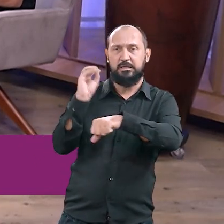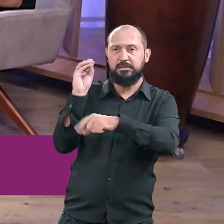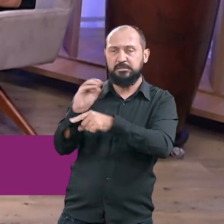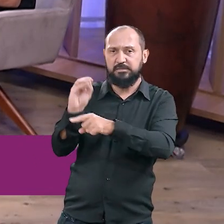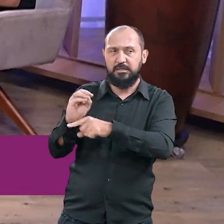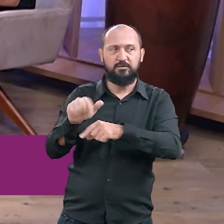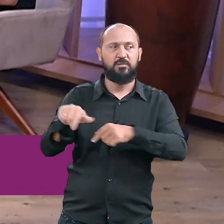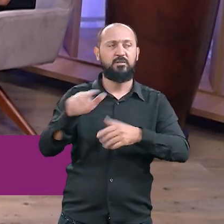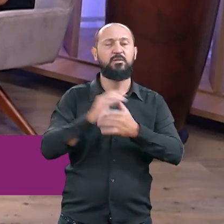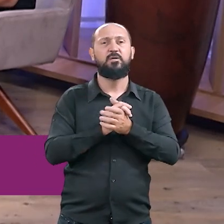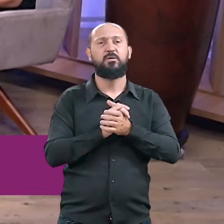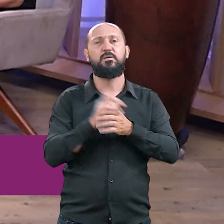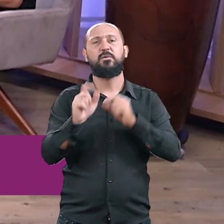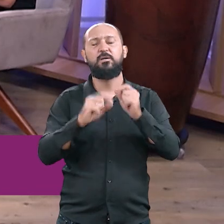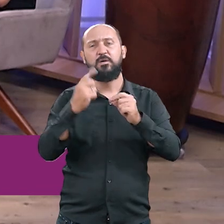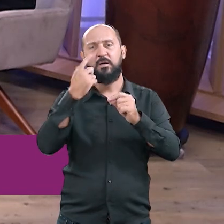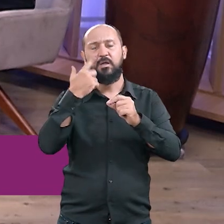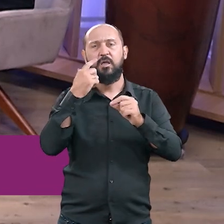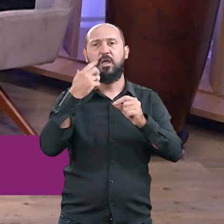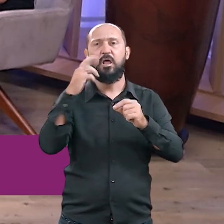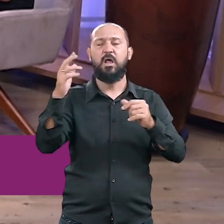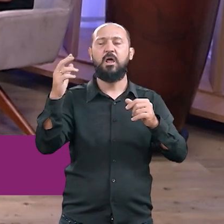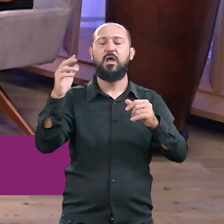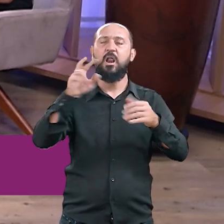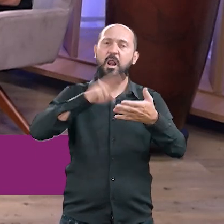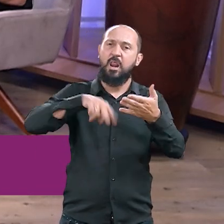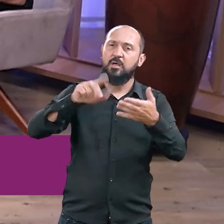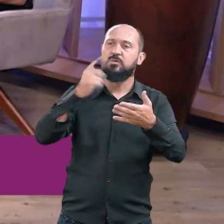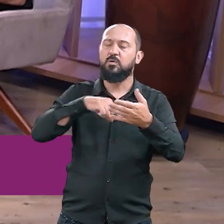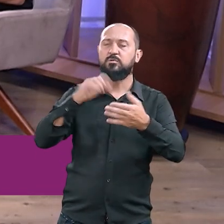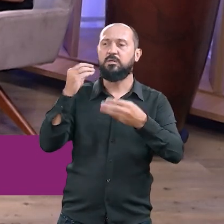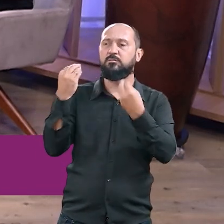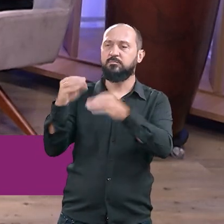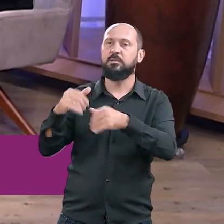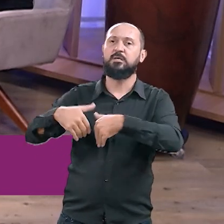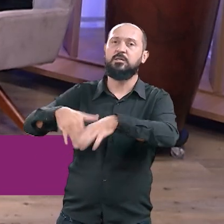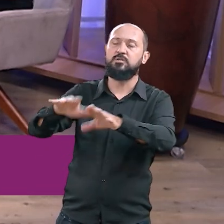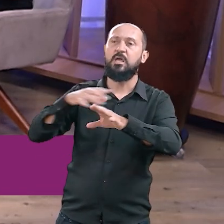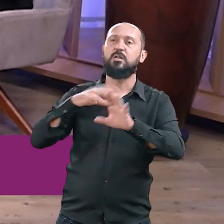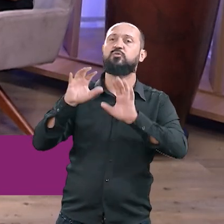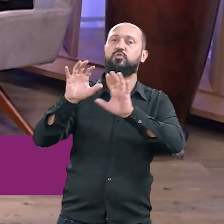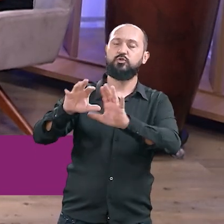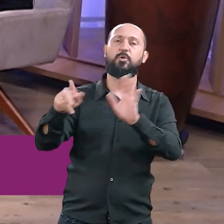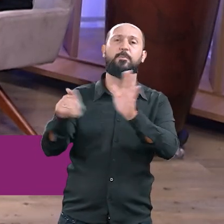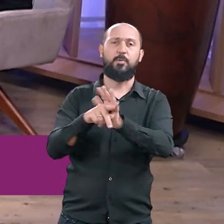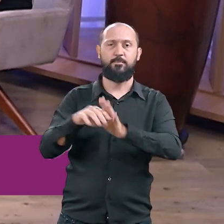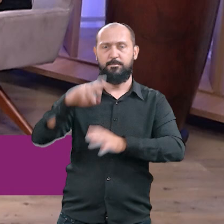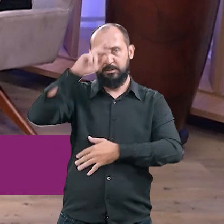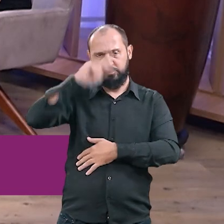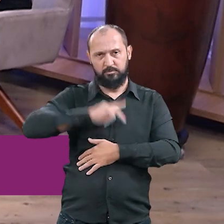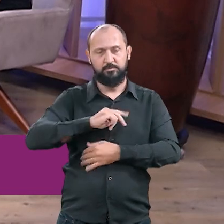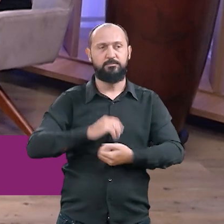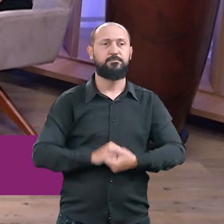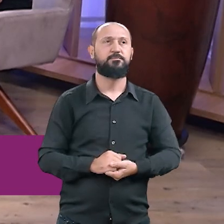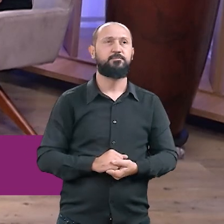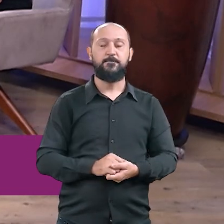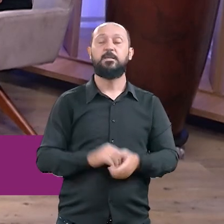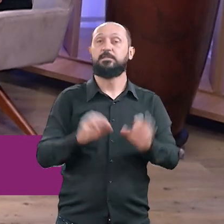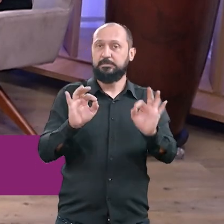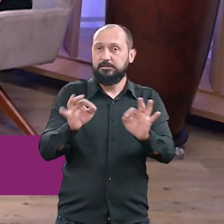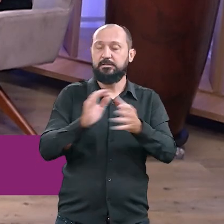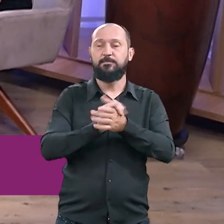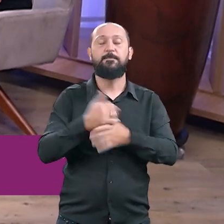separar o que é relevante, o que não é, o que faz sentido, o que não faz para você utilizar. Então, deixa o estagiário fazer o trabalho pesado